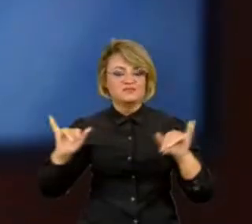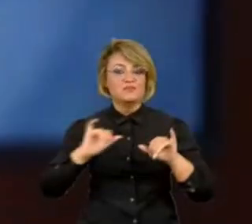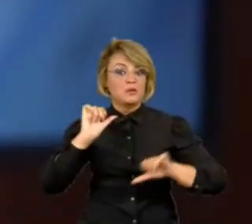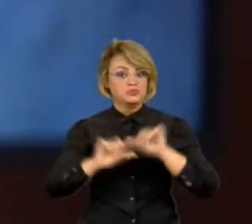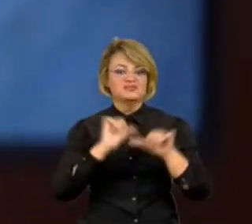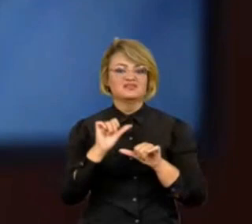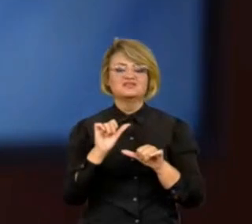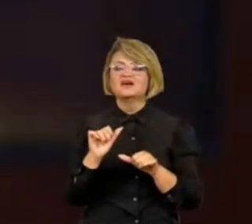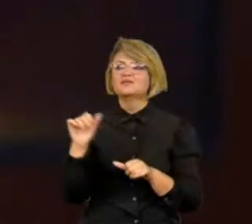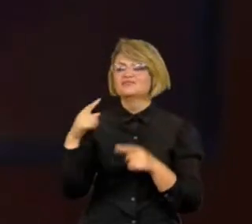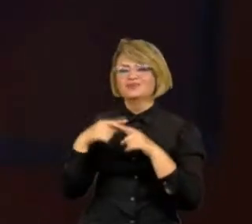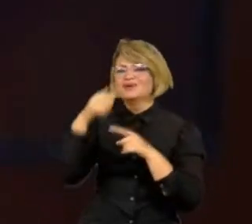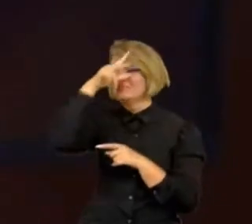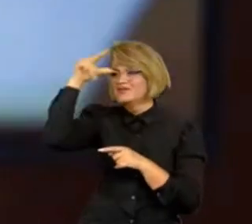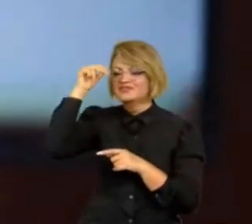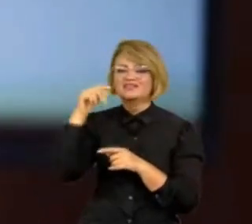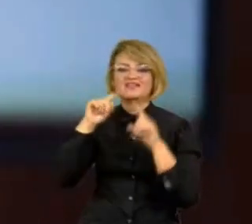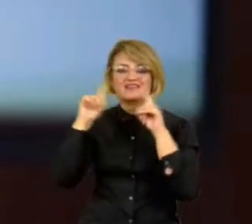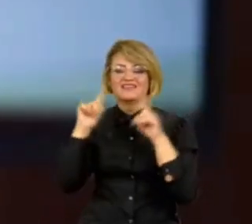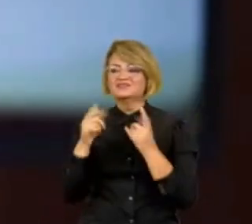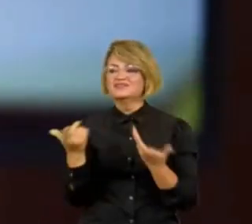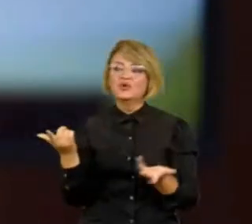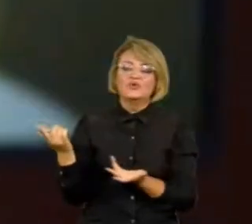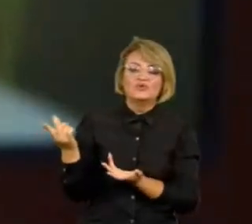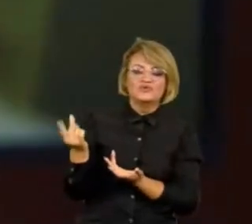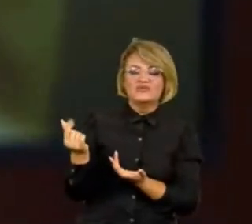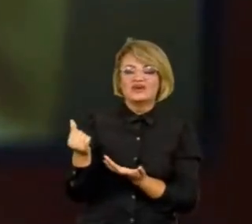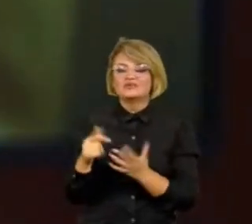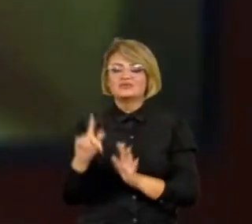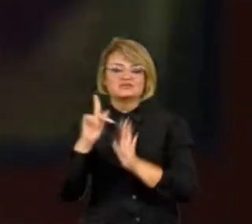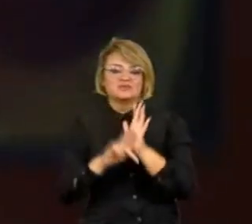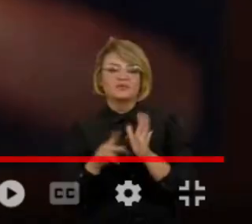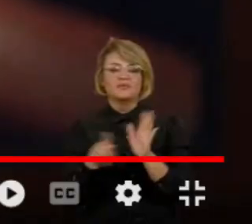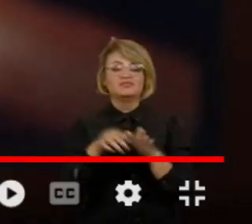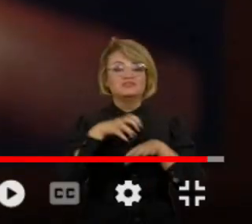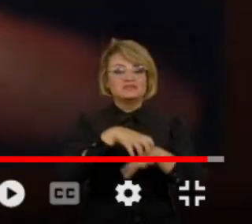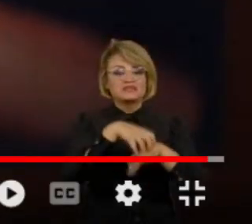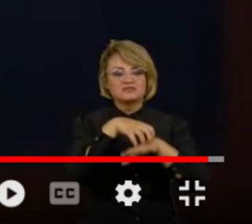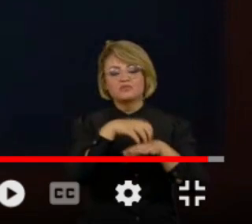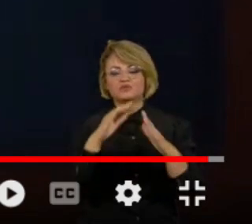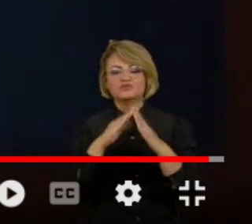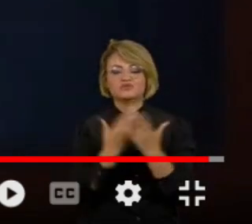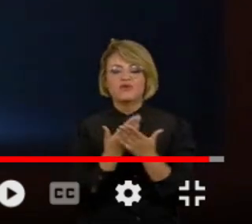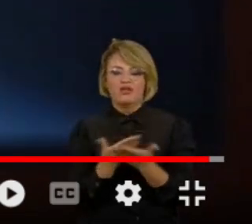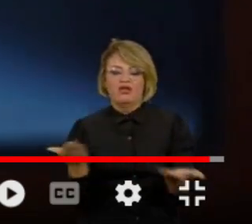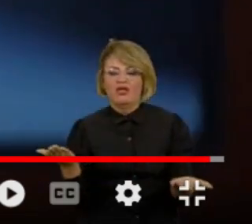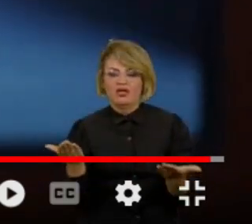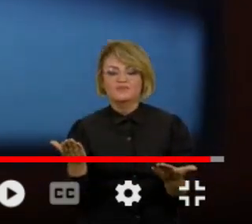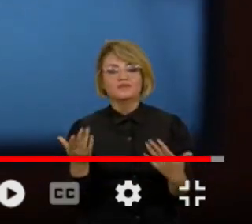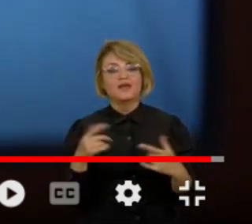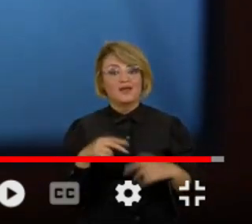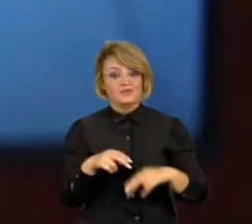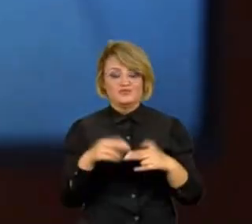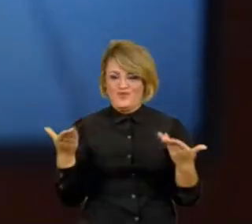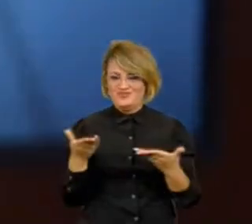valor do Programa Nacional de Transporte Escolar. Então, o transporte escolar hoje, presidente, nós estamos anunciando, terá um reajuste em média